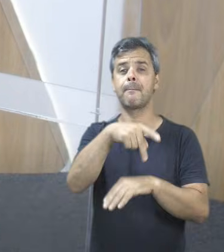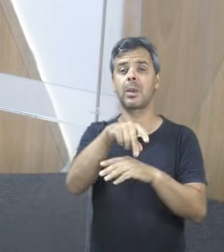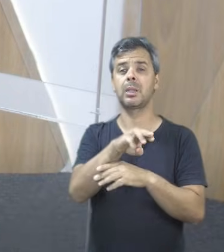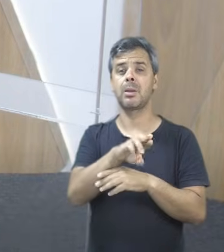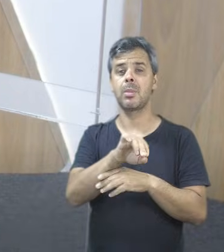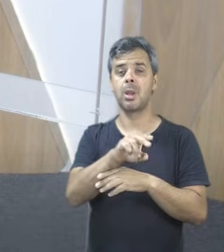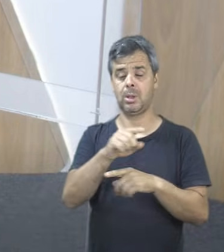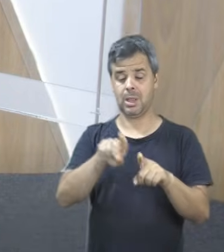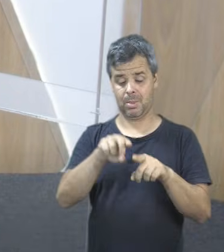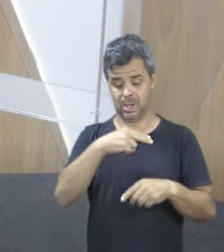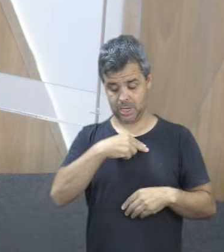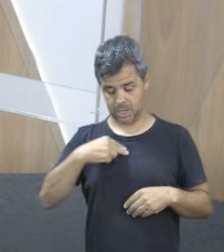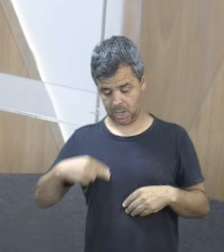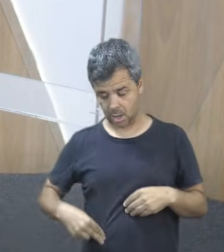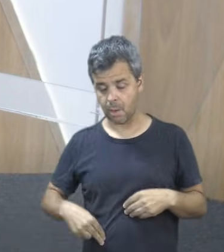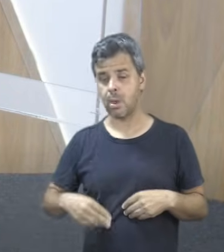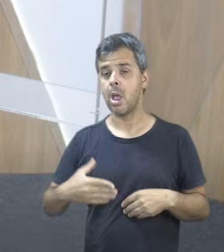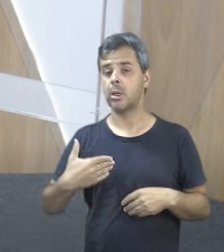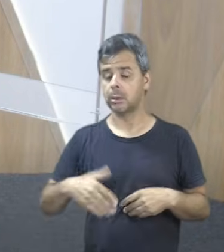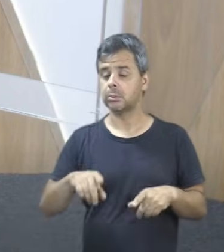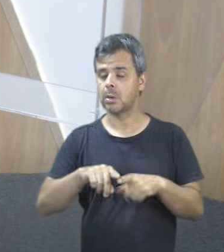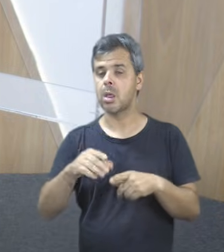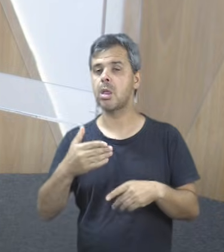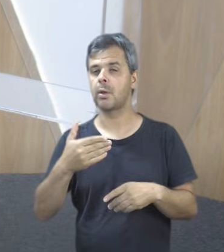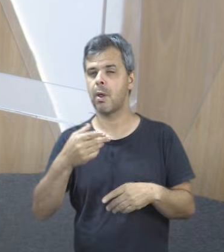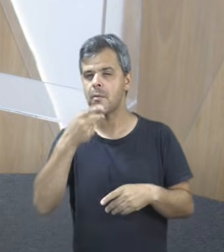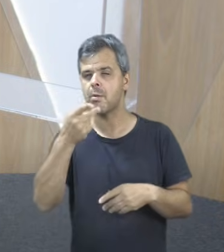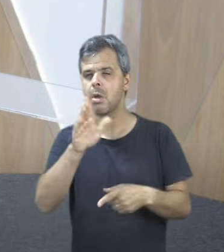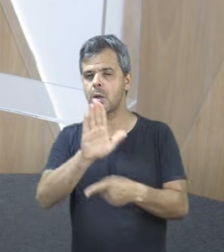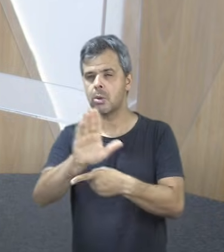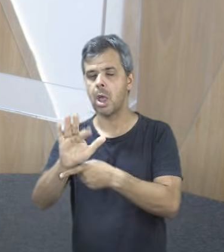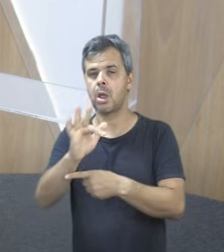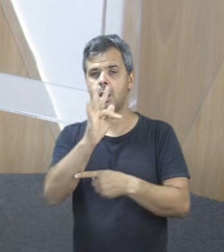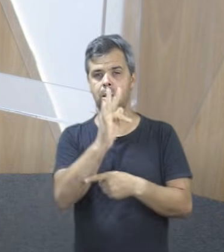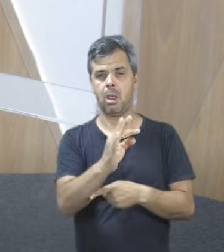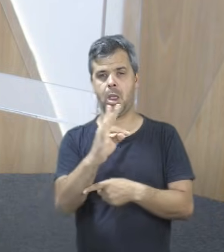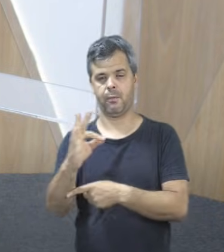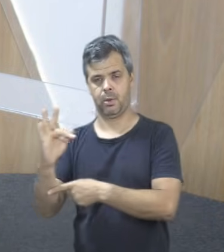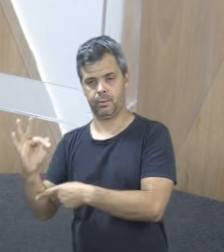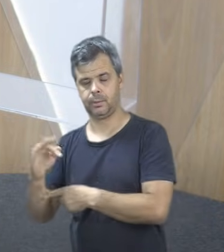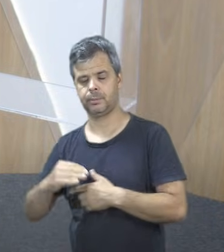China, também manifestaram apoio ao TFFF.